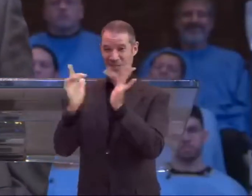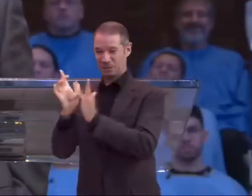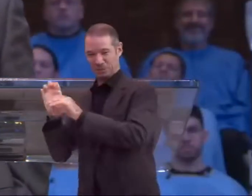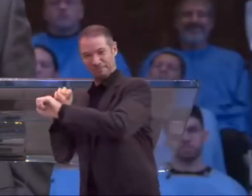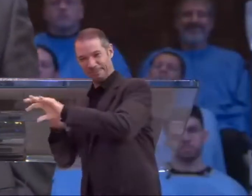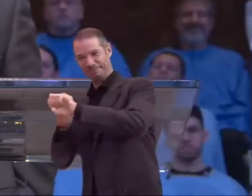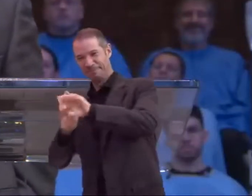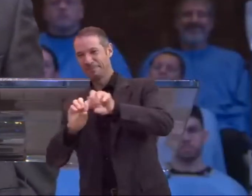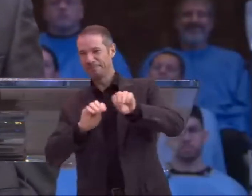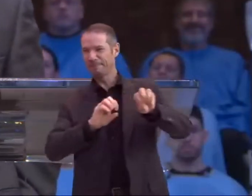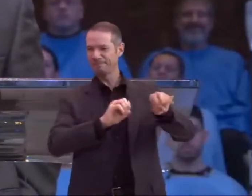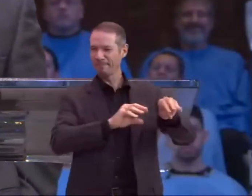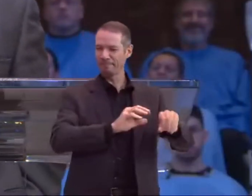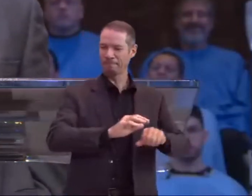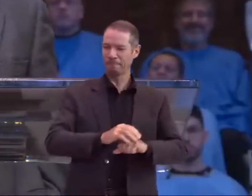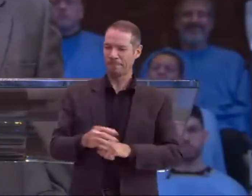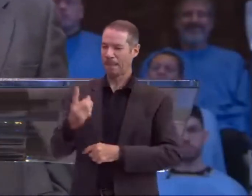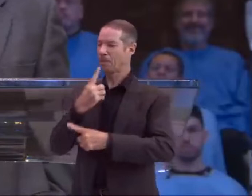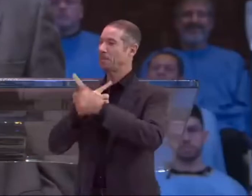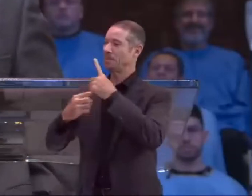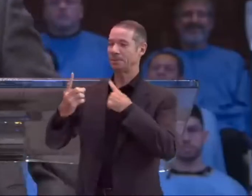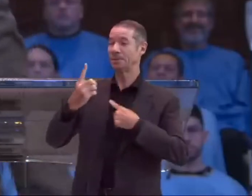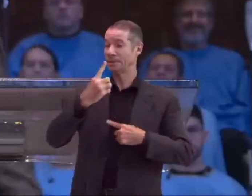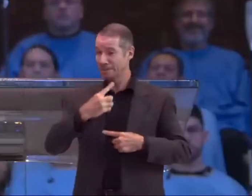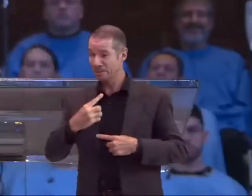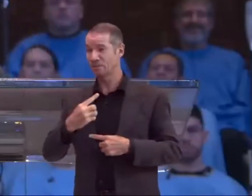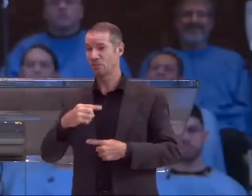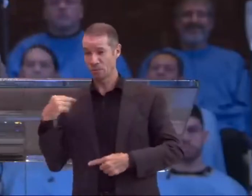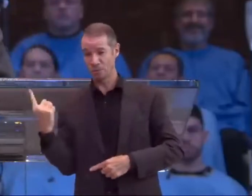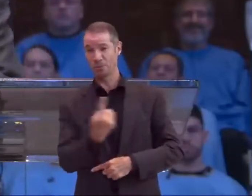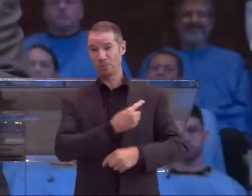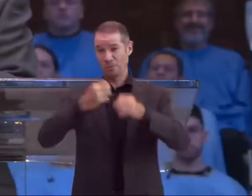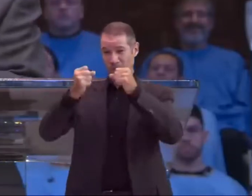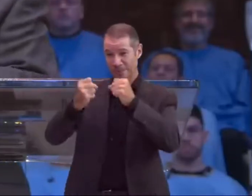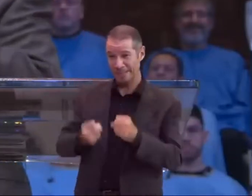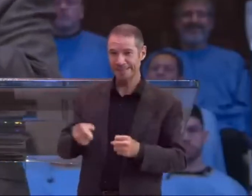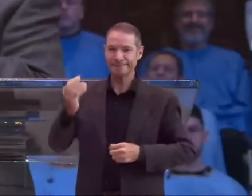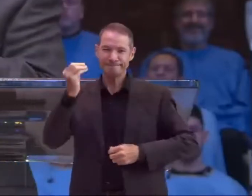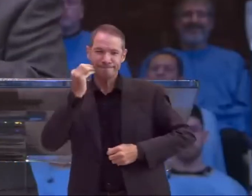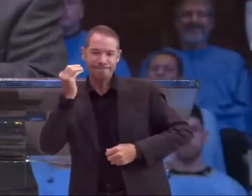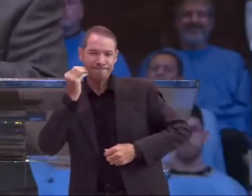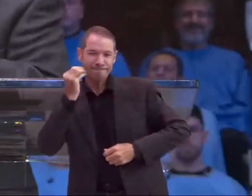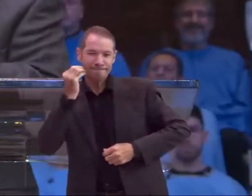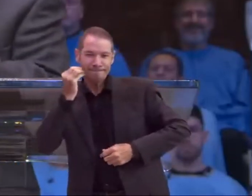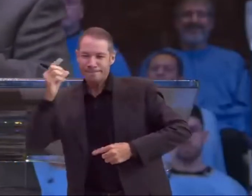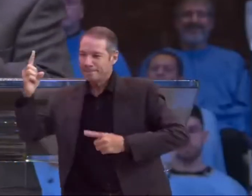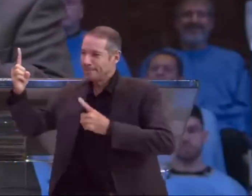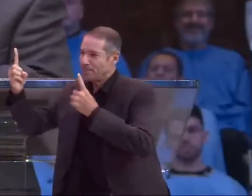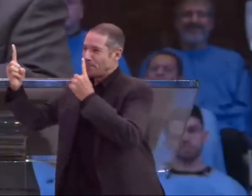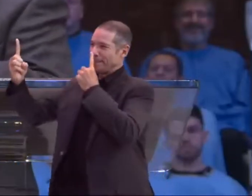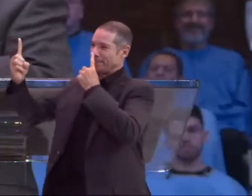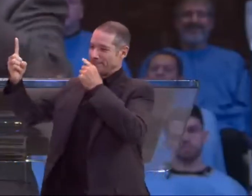ensinando para a gente. E o desejo era que nós pudéssemos experimentar no íntimo do